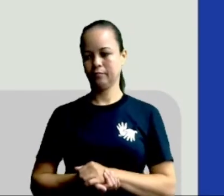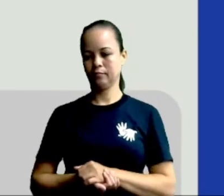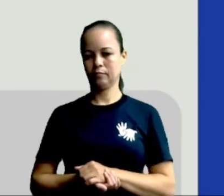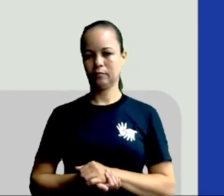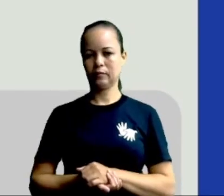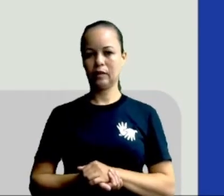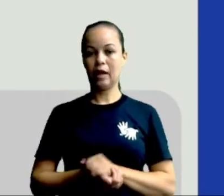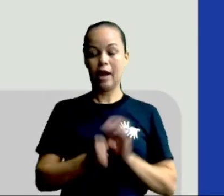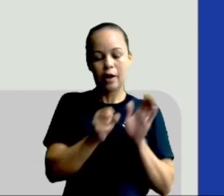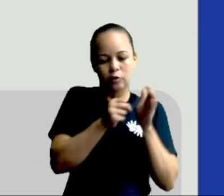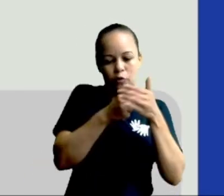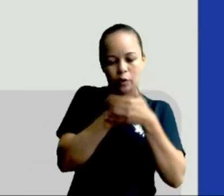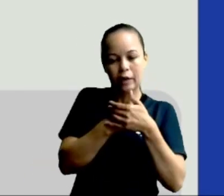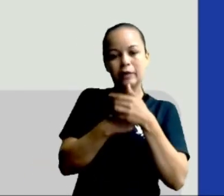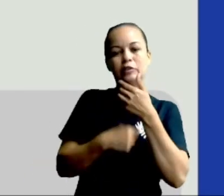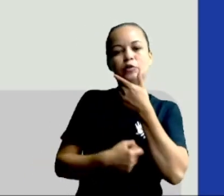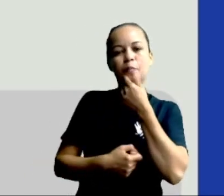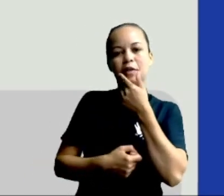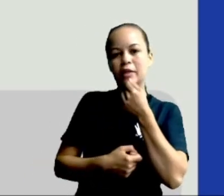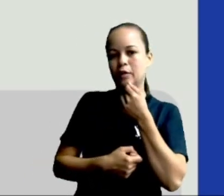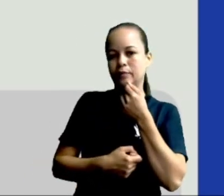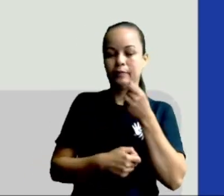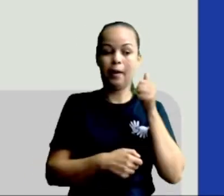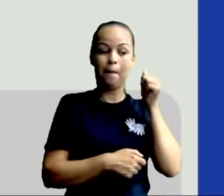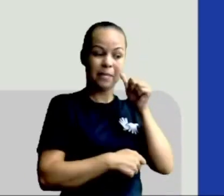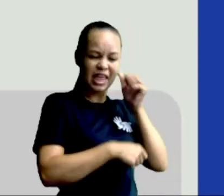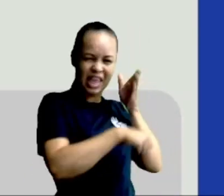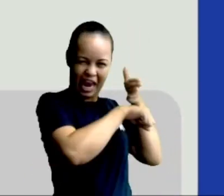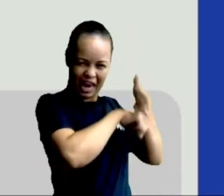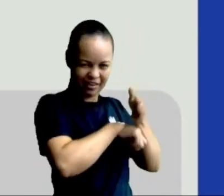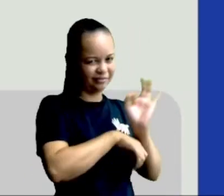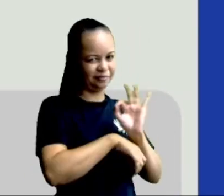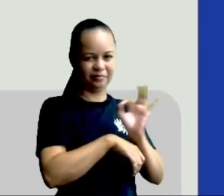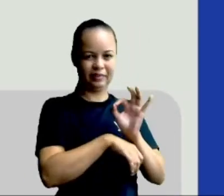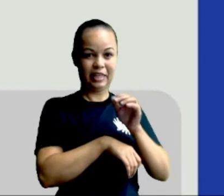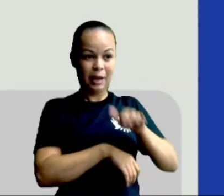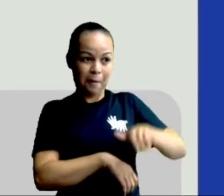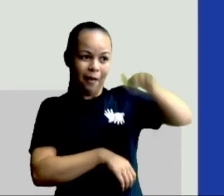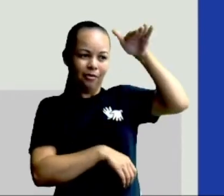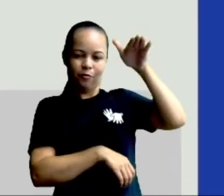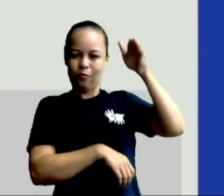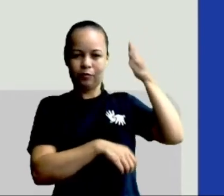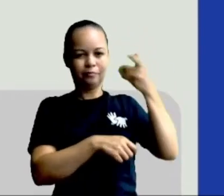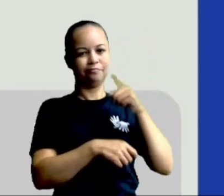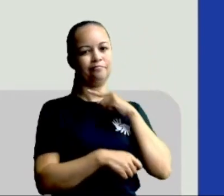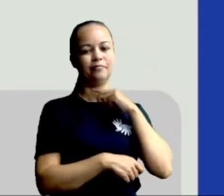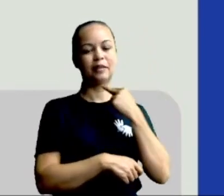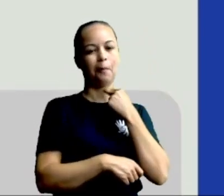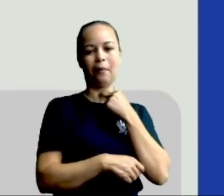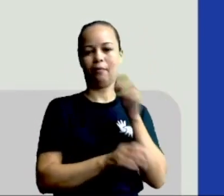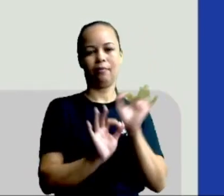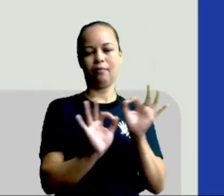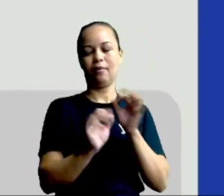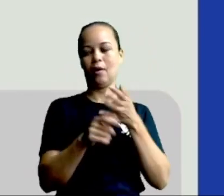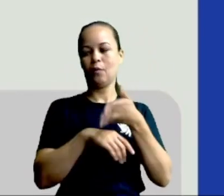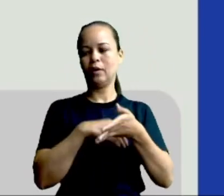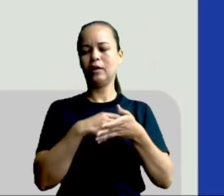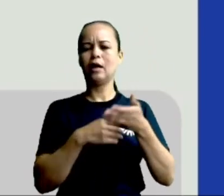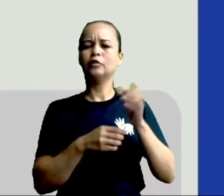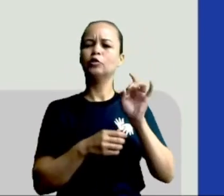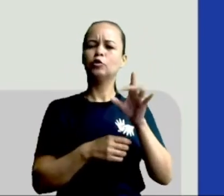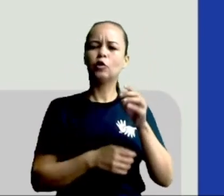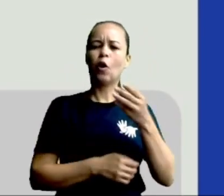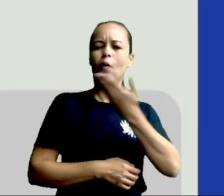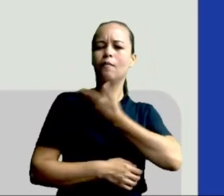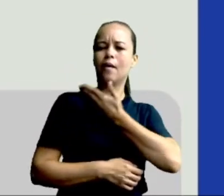Era um esconderijo de menino. Menina não entrava, adulto também não. Somente os bons amigos e de vez em